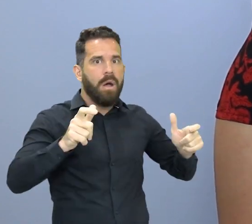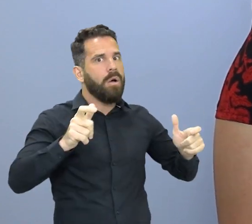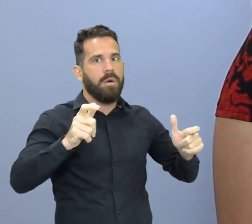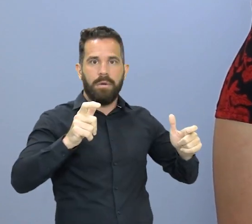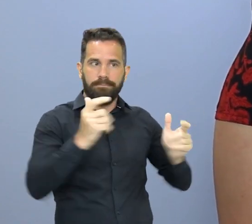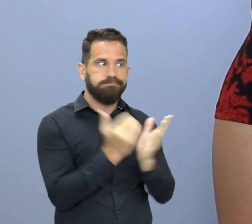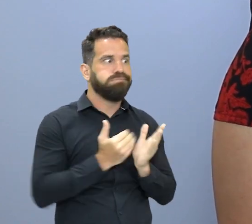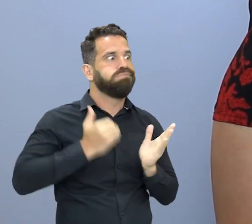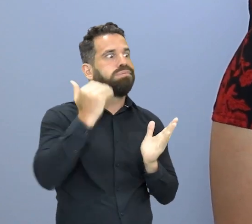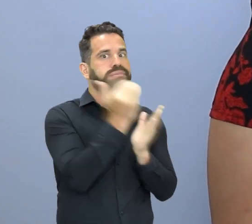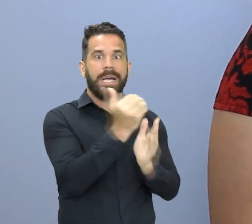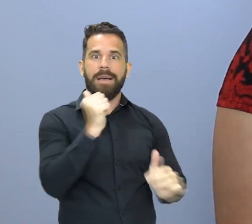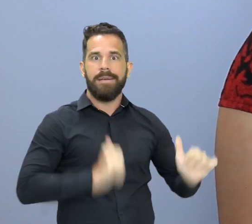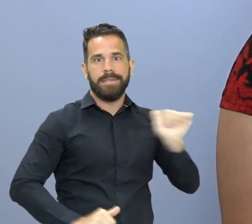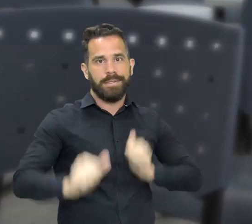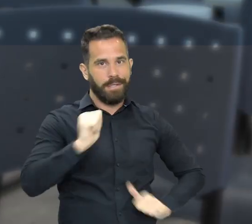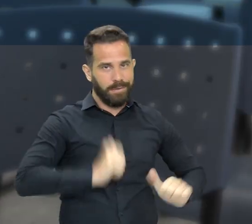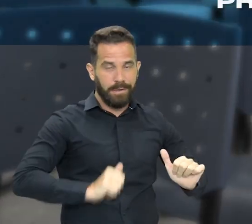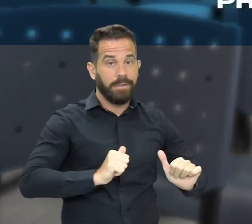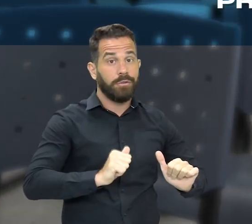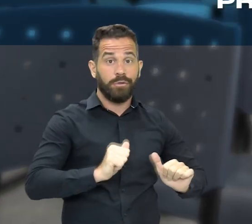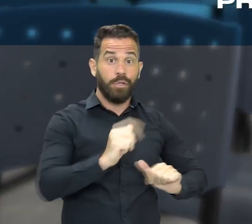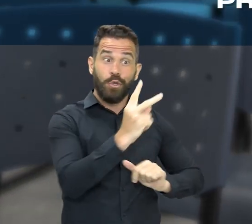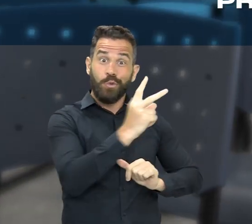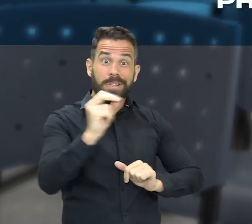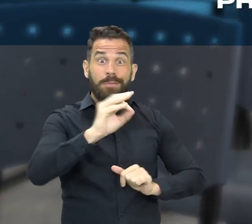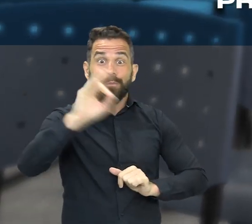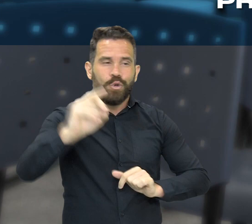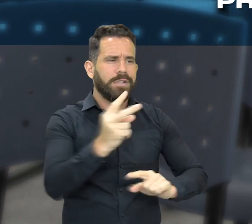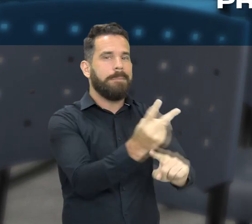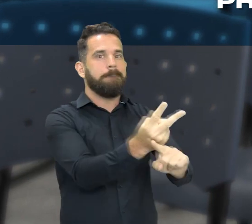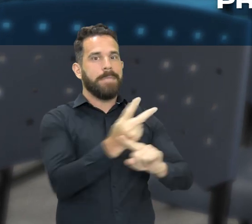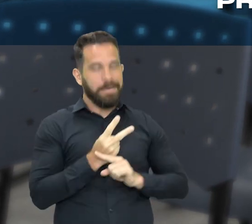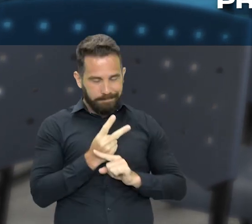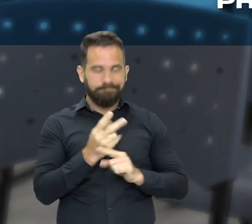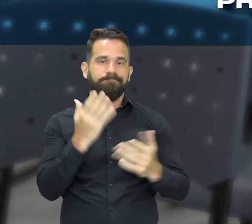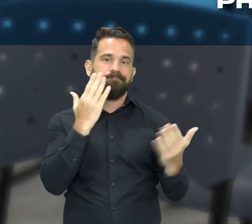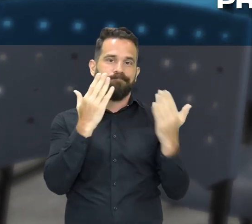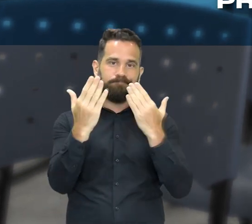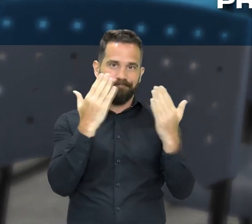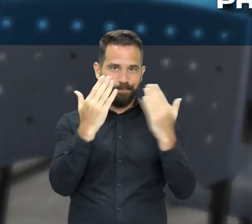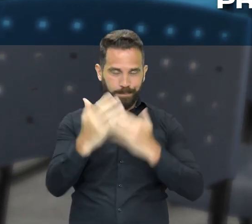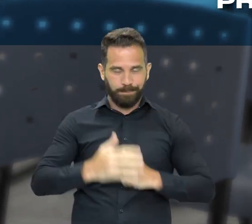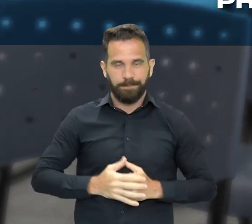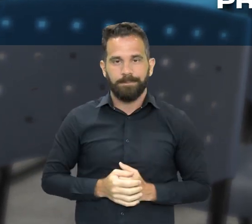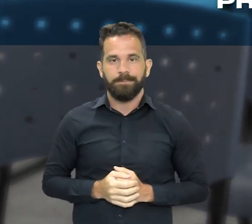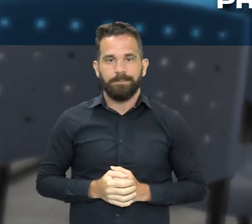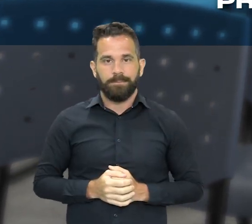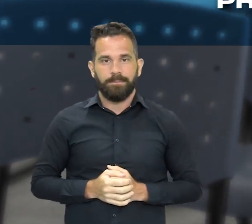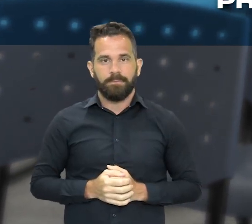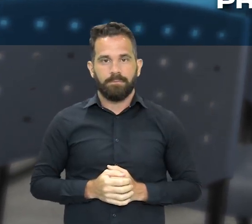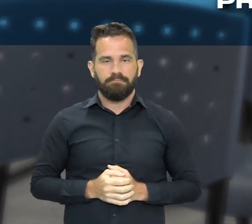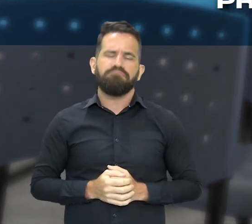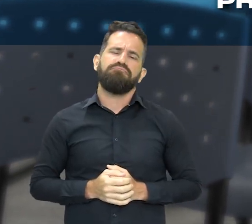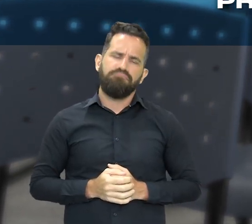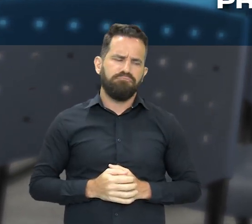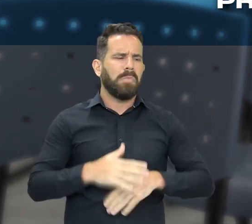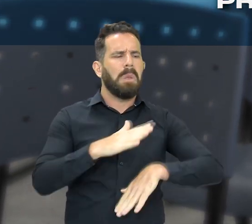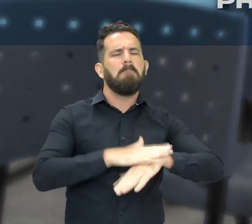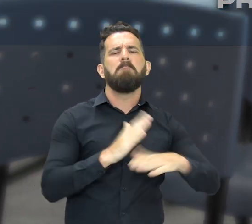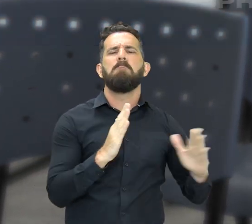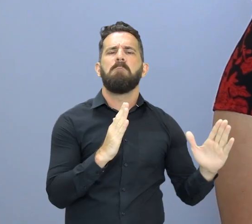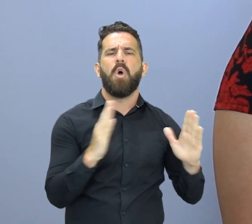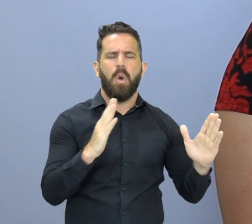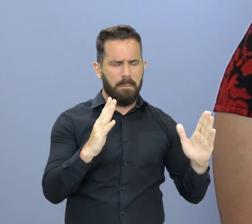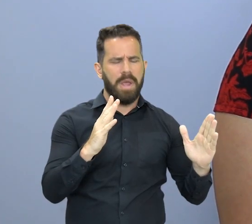nível de ansiedade dos estudantes. E aí a gente teve um aumento de mais de 200% de procura por atendimento. E aí depois